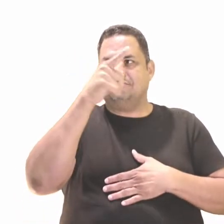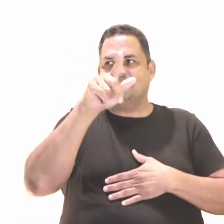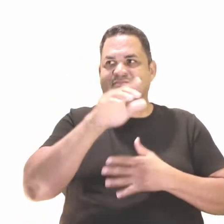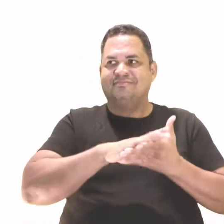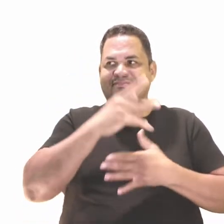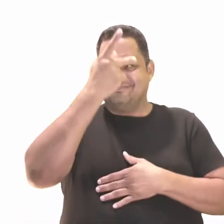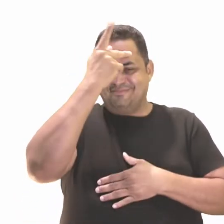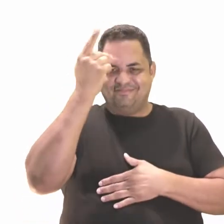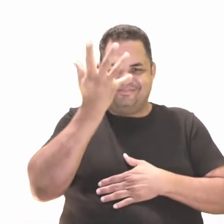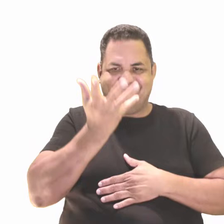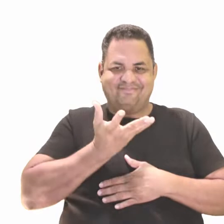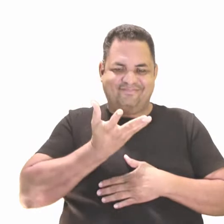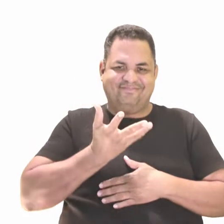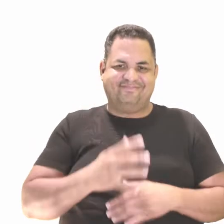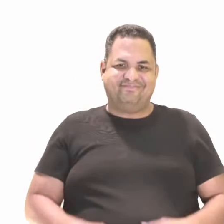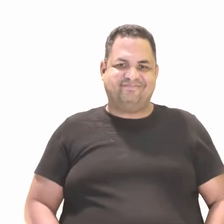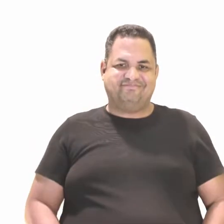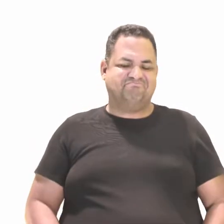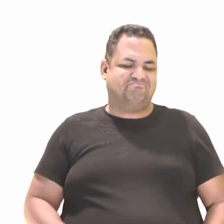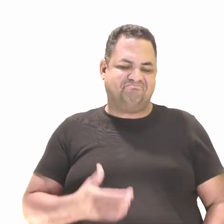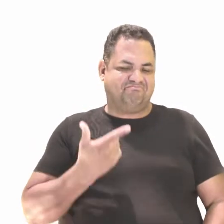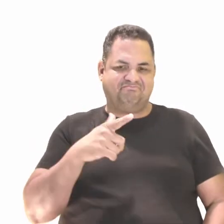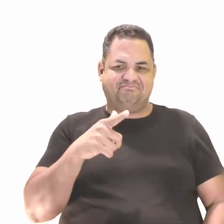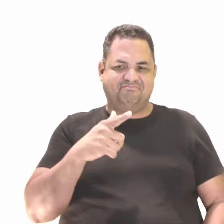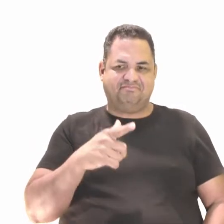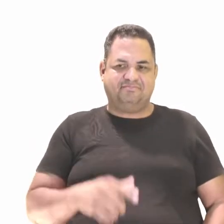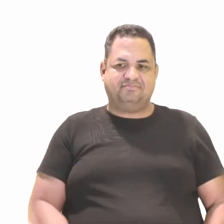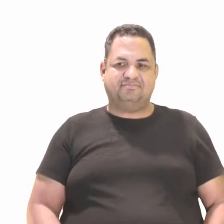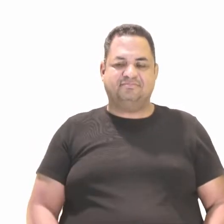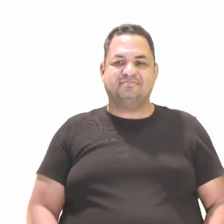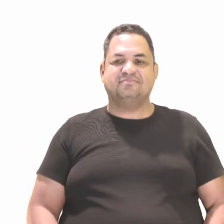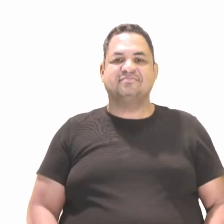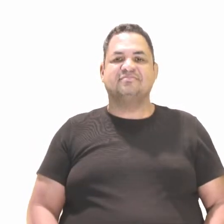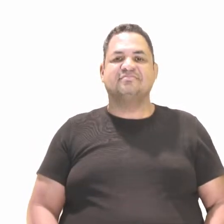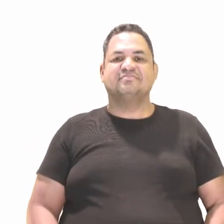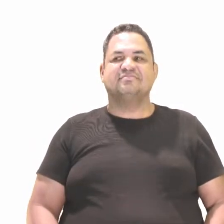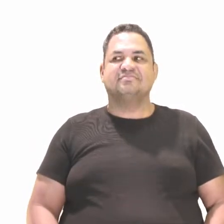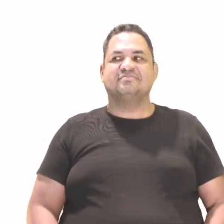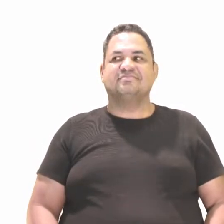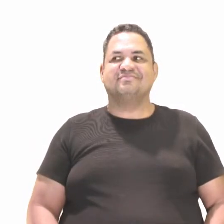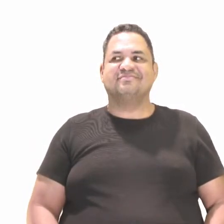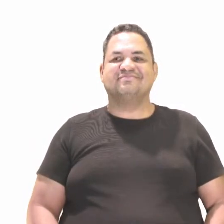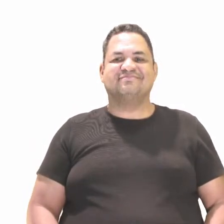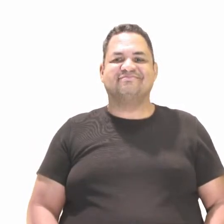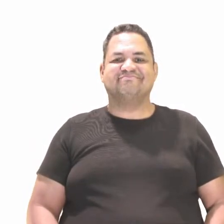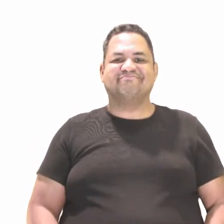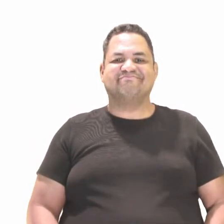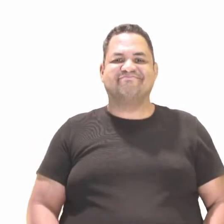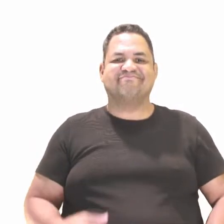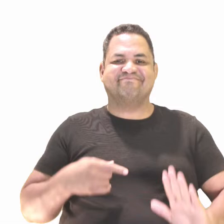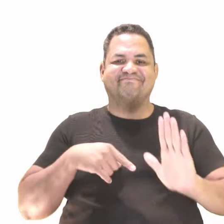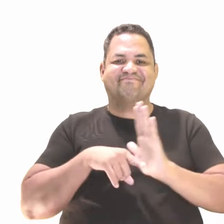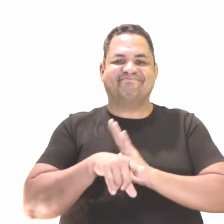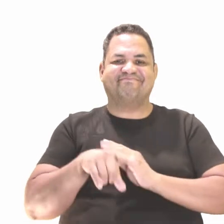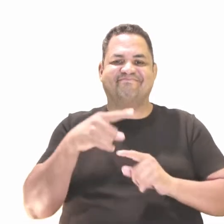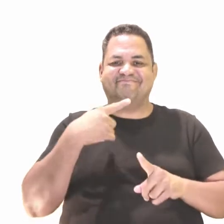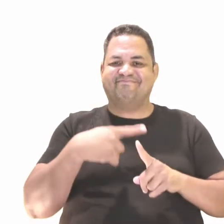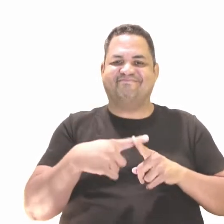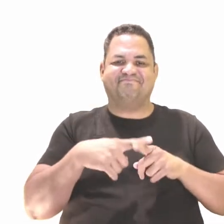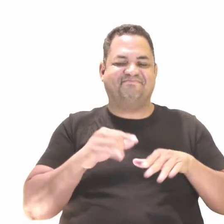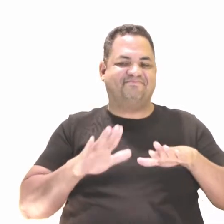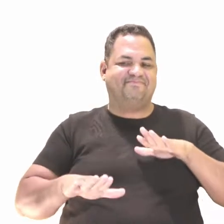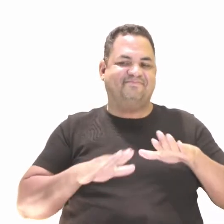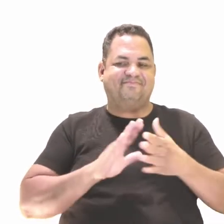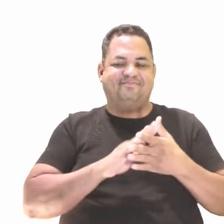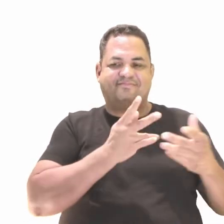Porque ela já diz, no, I don't. Não, eu não tenho. Why? Ela ainda pergunta por quê? Porque dependendo do